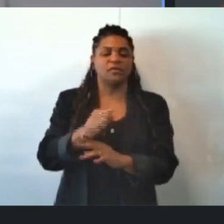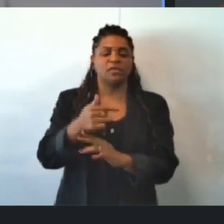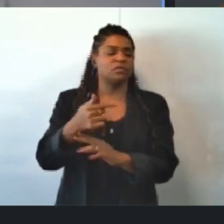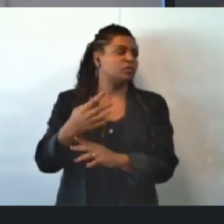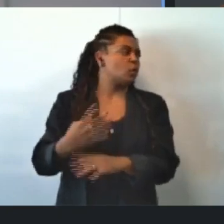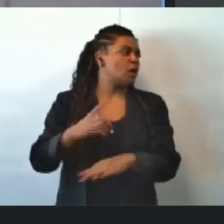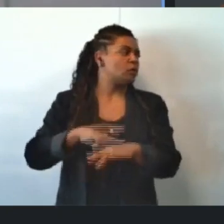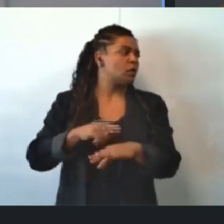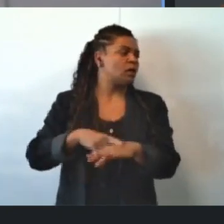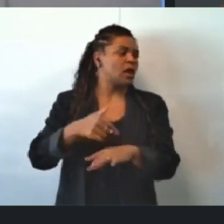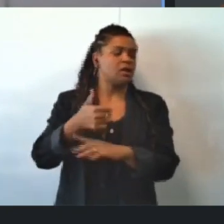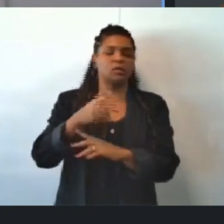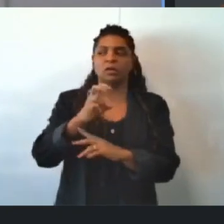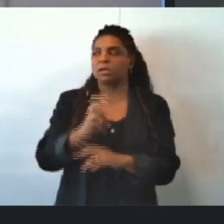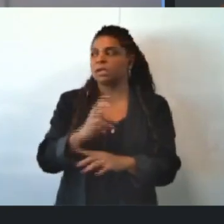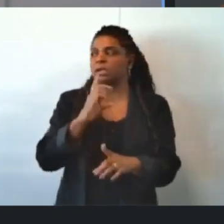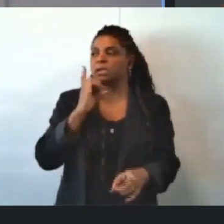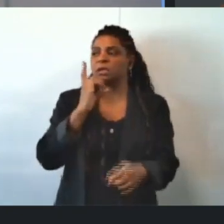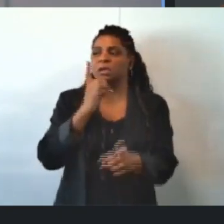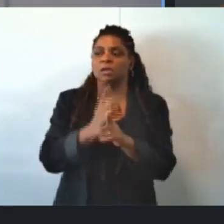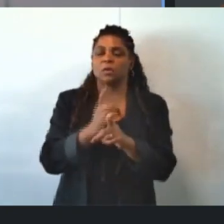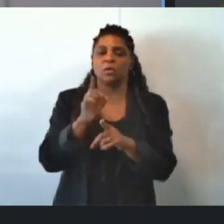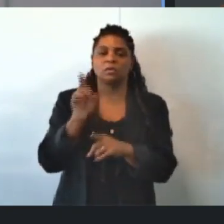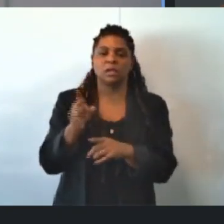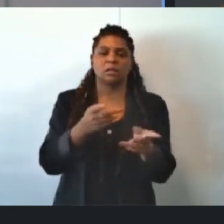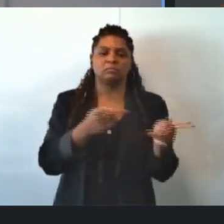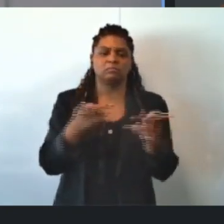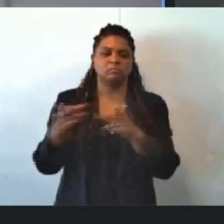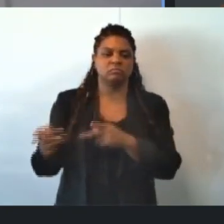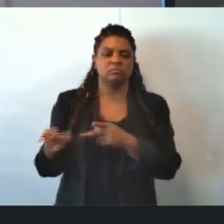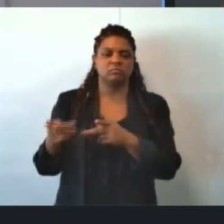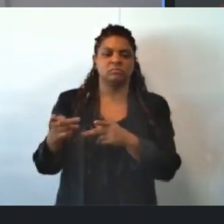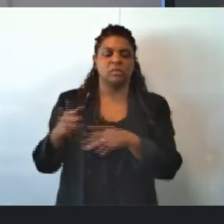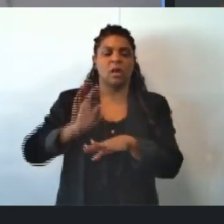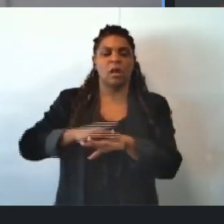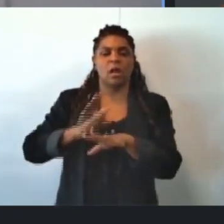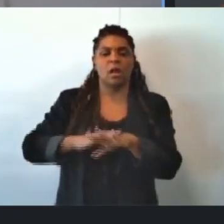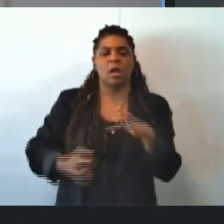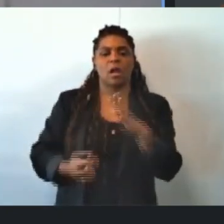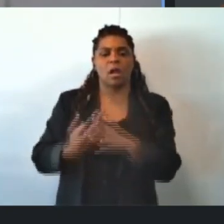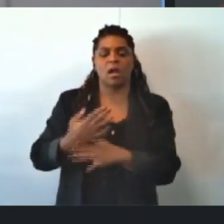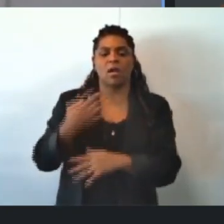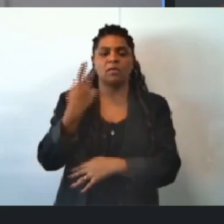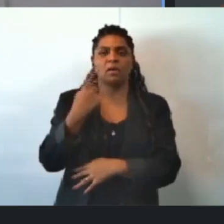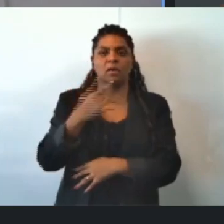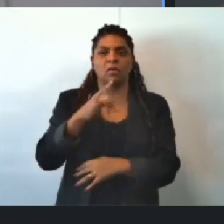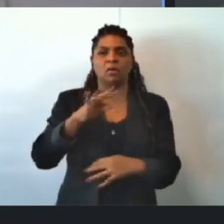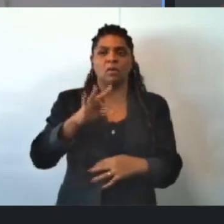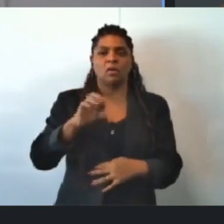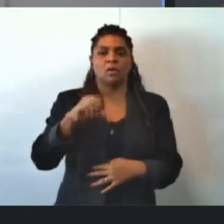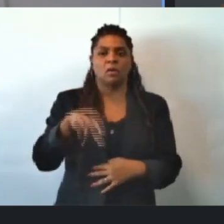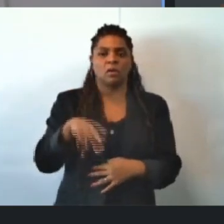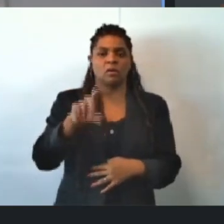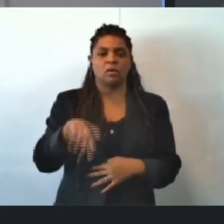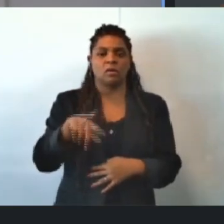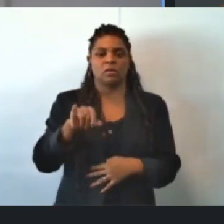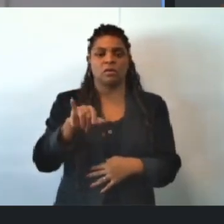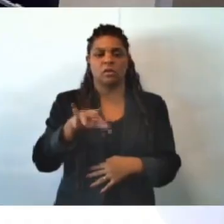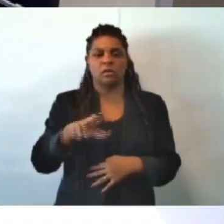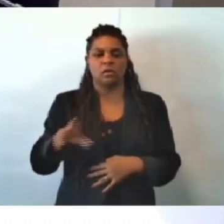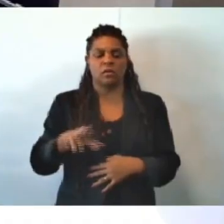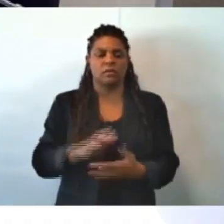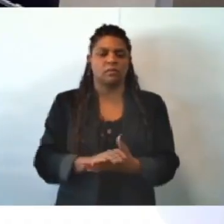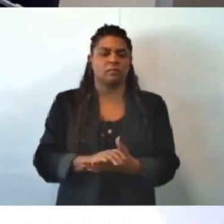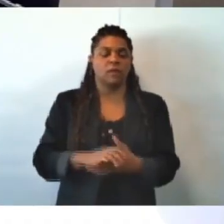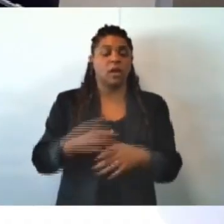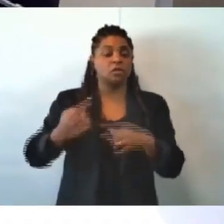encontro, rua Andesita, 320, de autoria do vereador Cleiton Xavier. Em discussão, em votação, com voto, vereador Preto. De